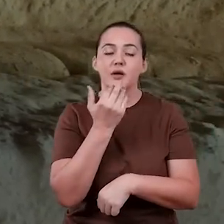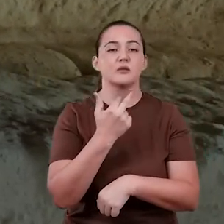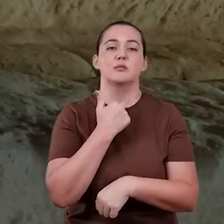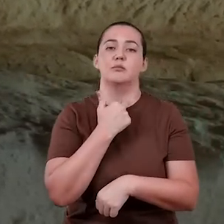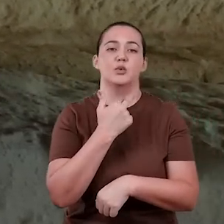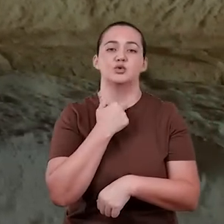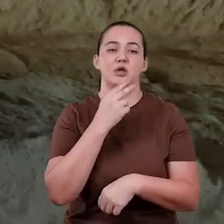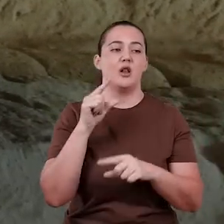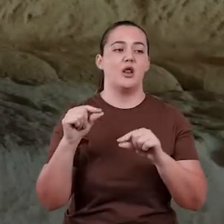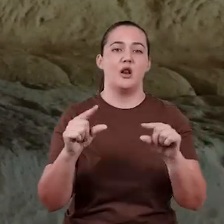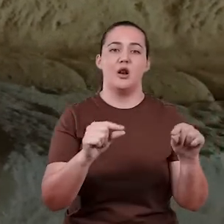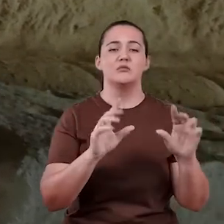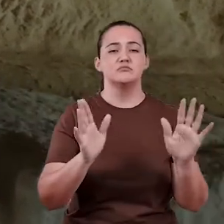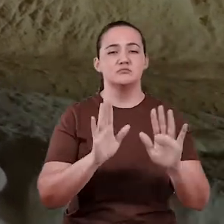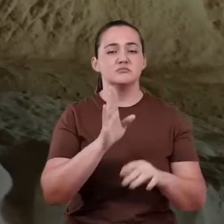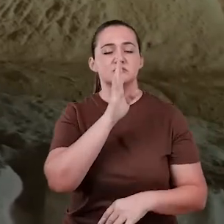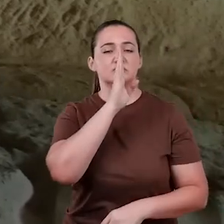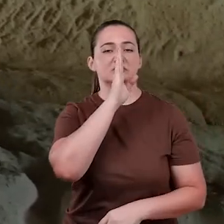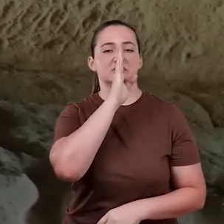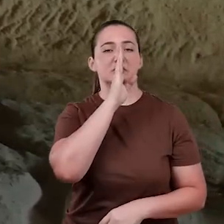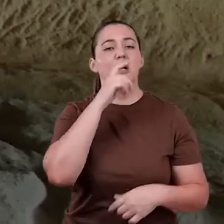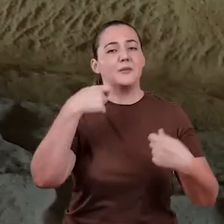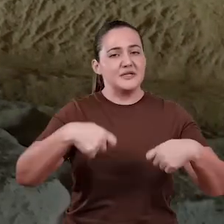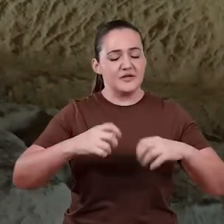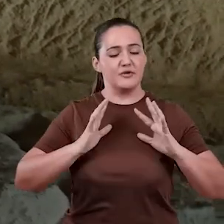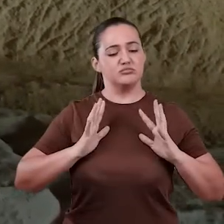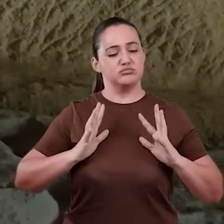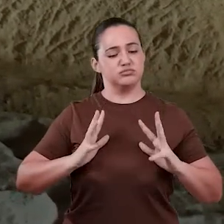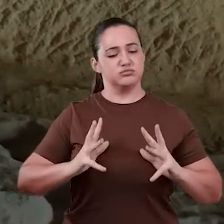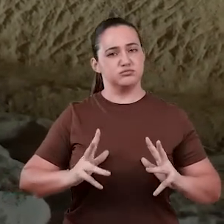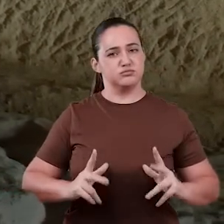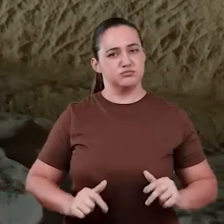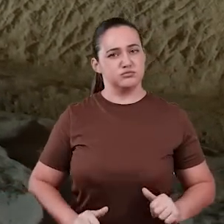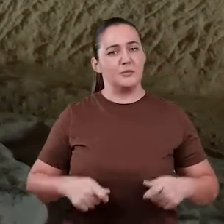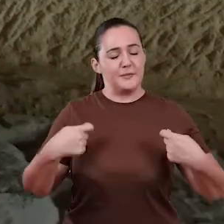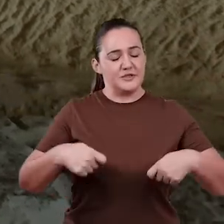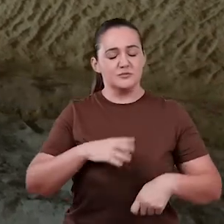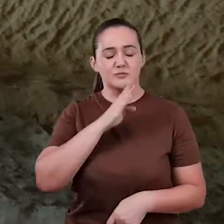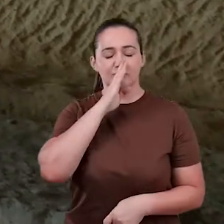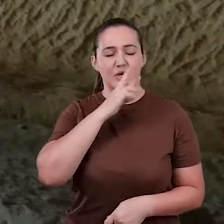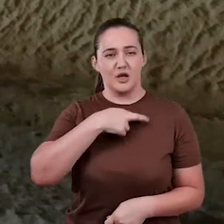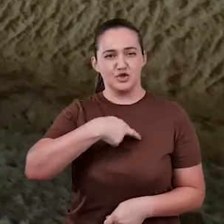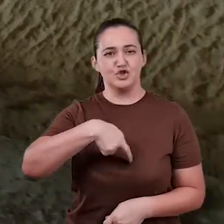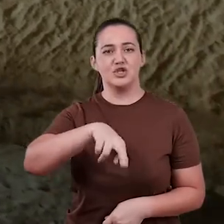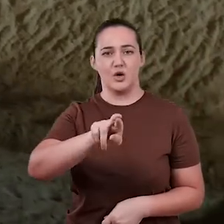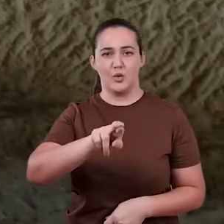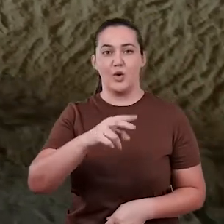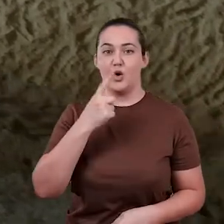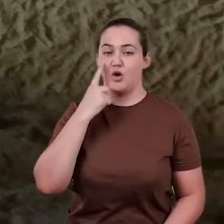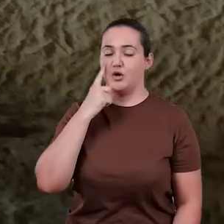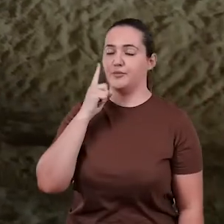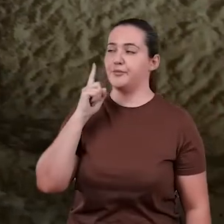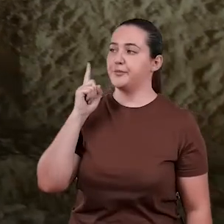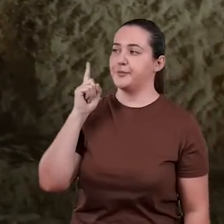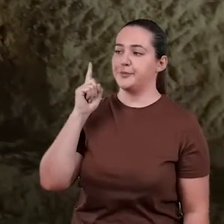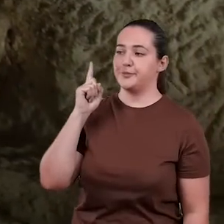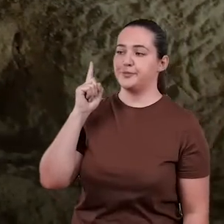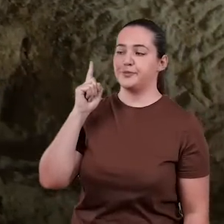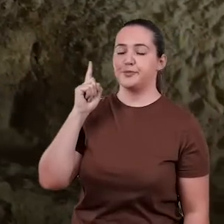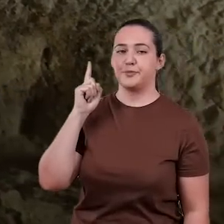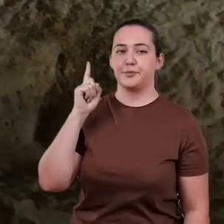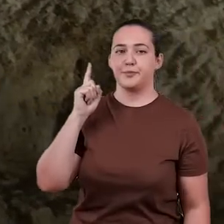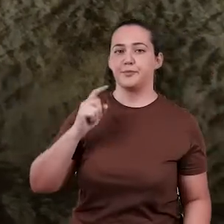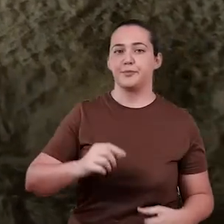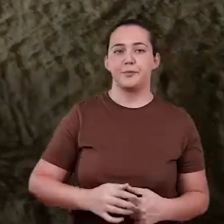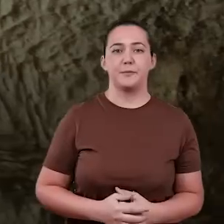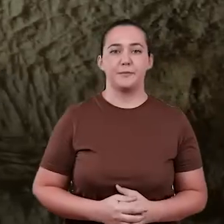não perdiam jamais o senso do sagrado, do religioso. Você está vendo essa parte aqui? Certamente é